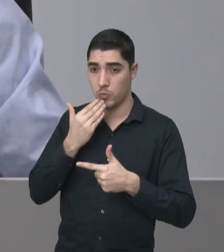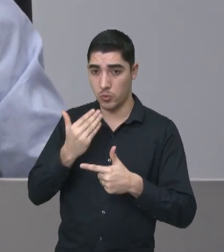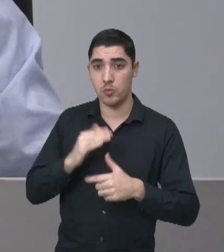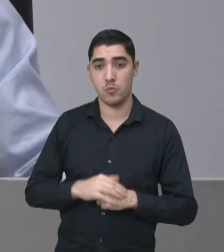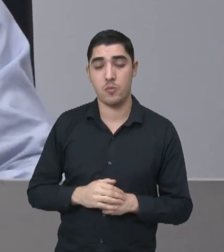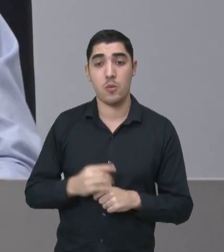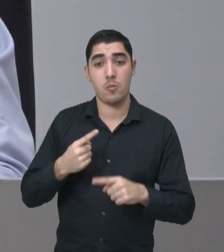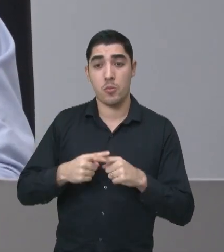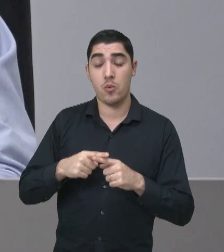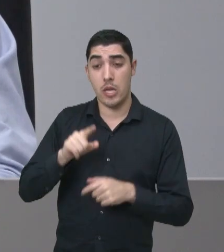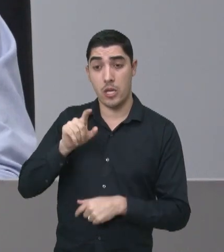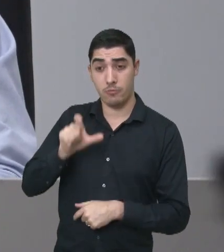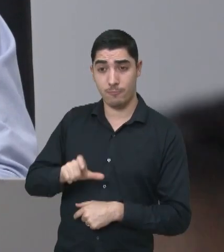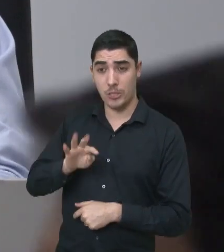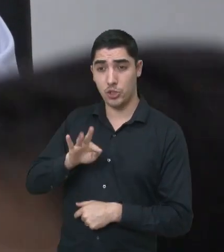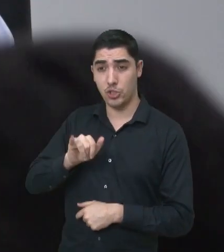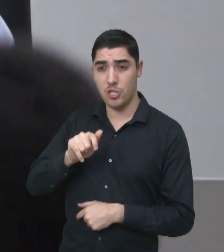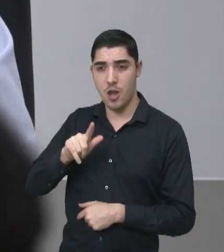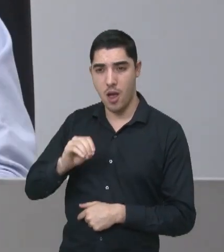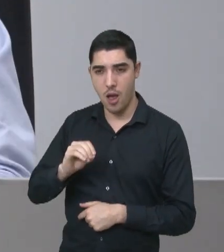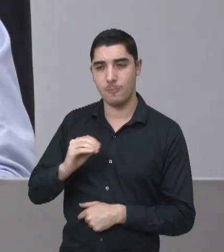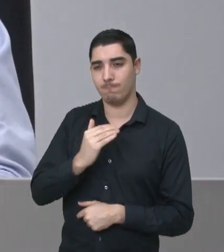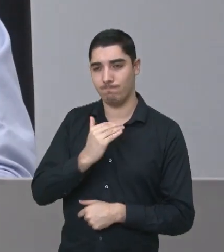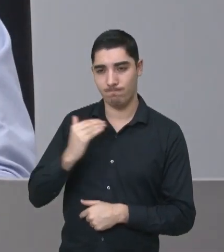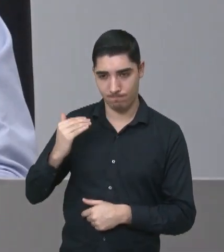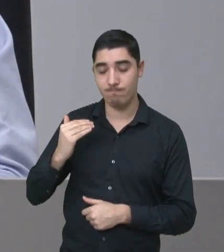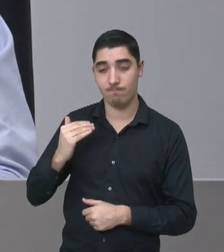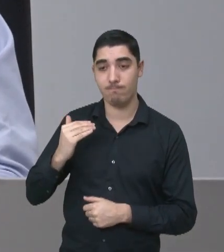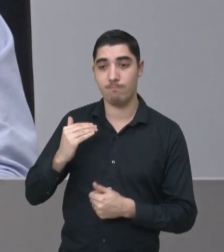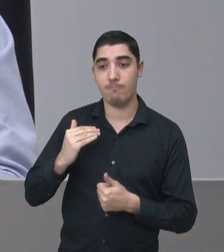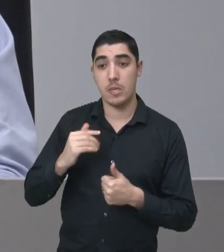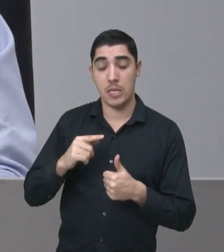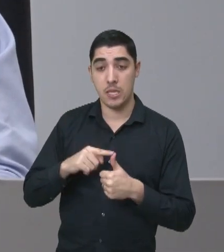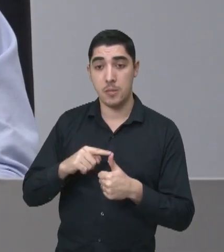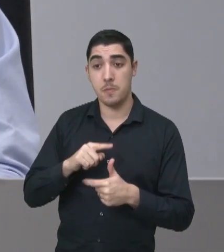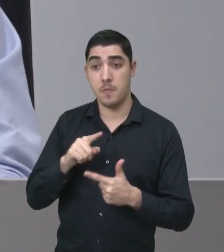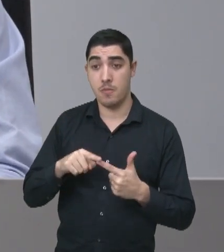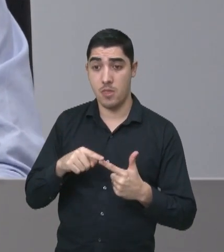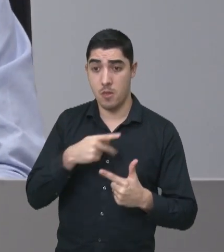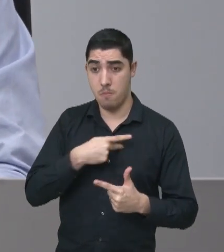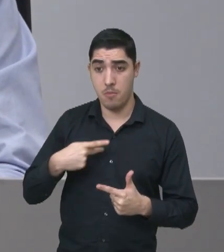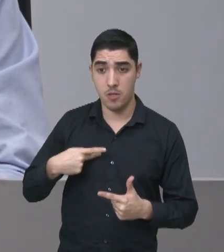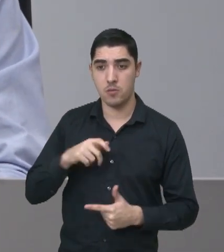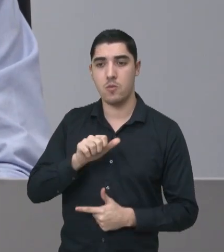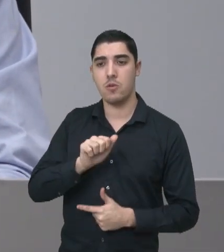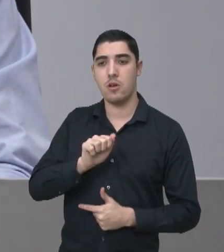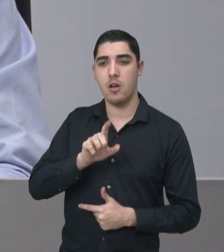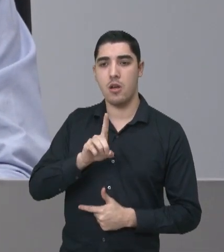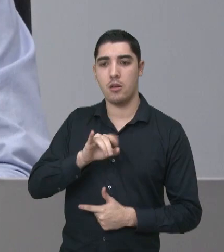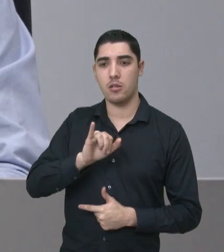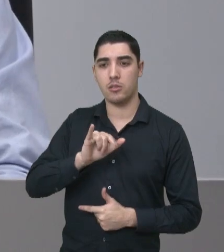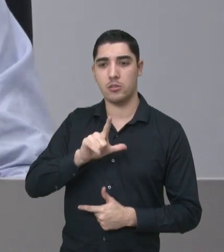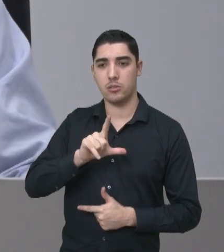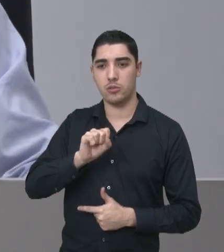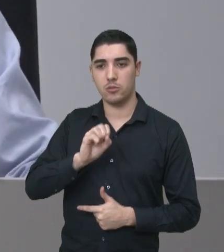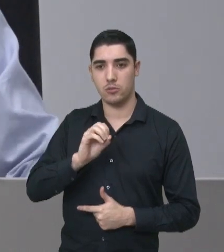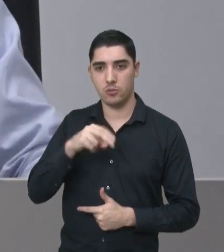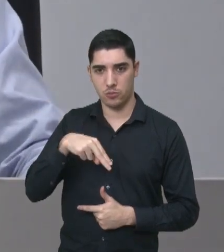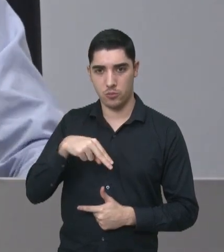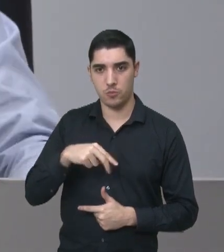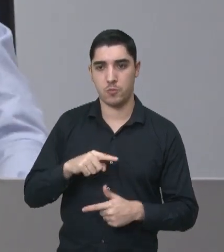passamento do senhor Tiago da Silva Carneiro e pastor Adilson Vanderlei de Oliveira.